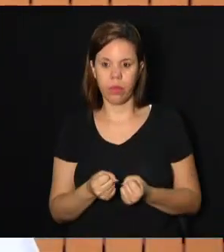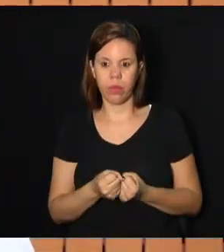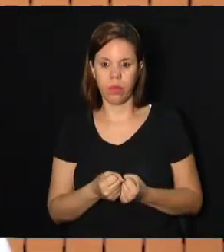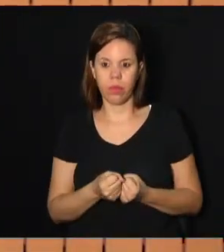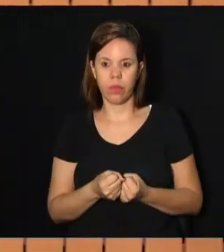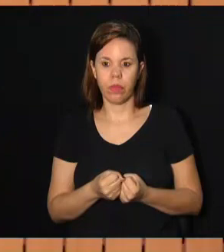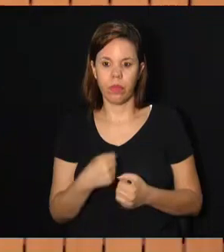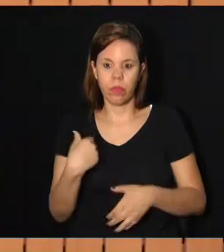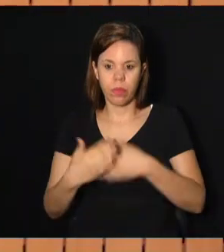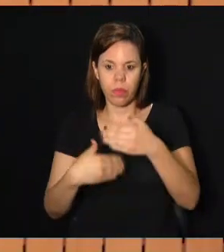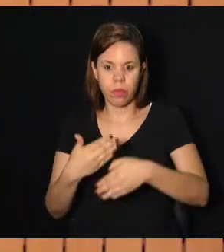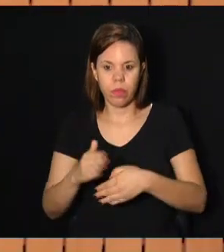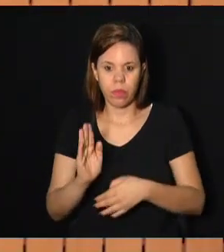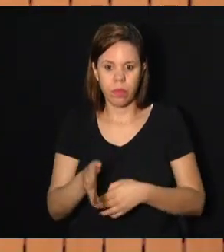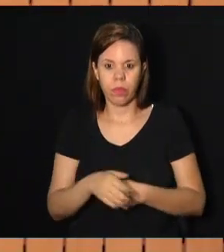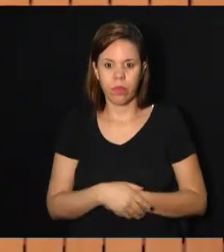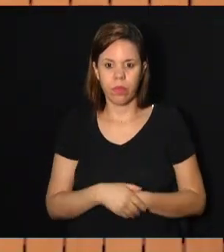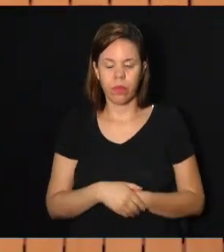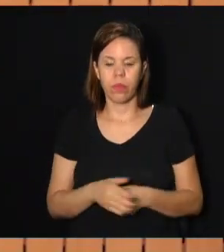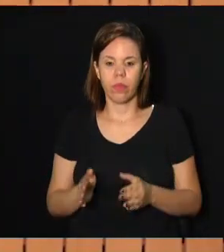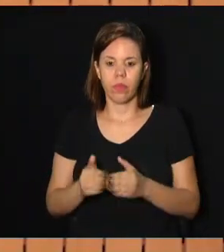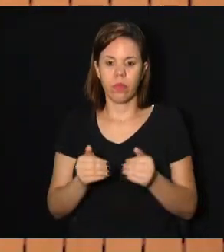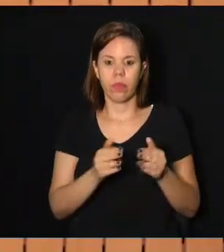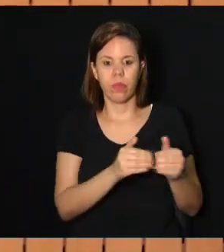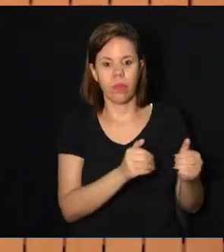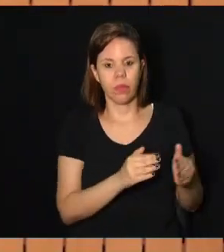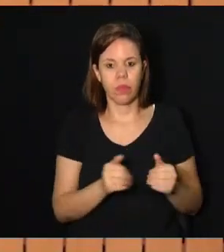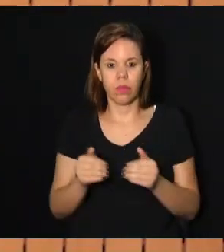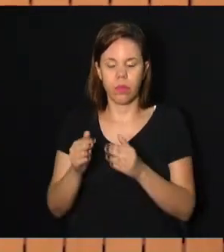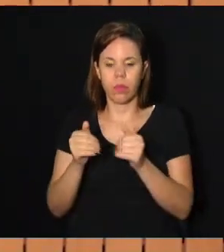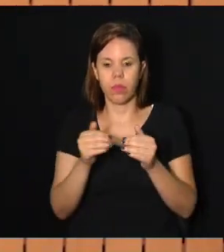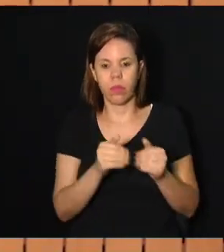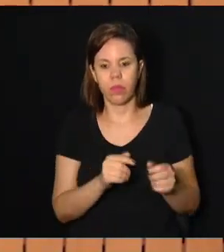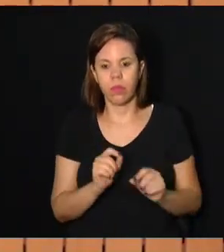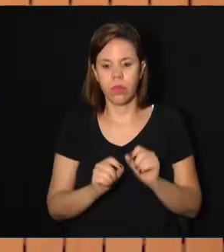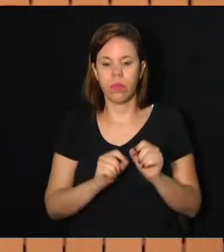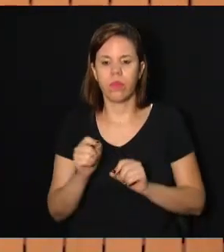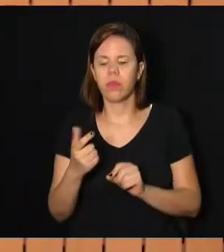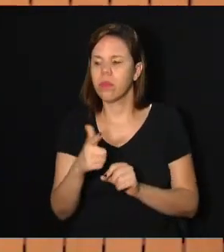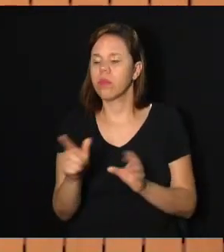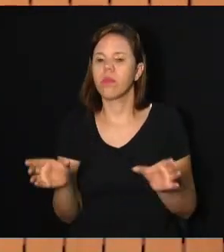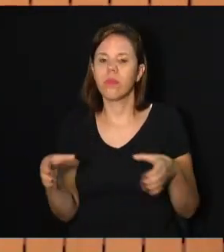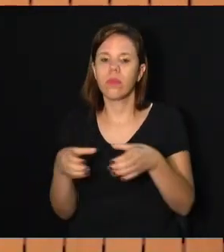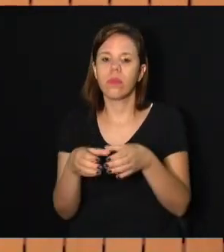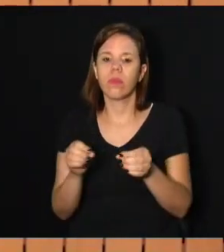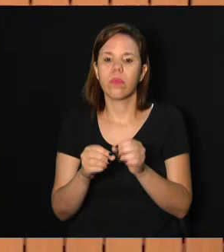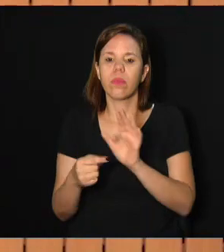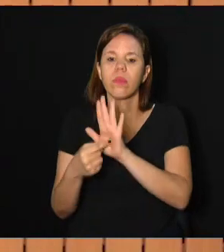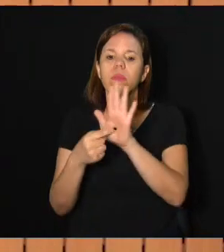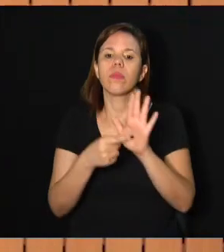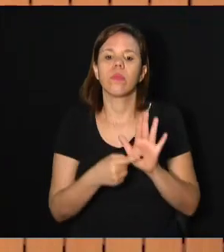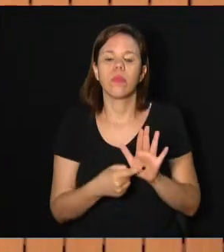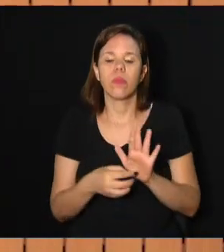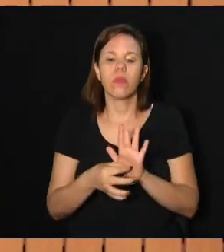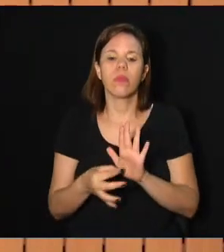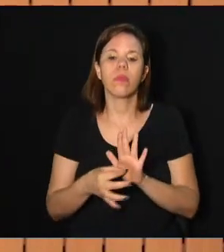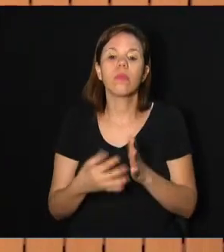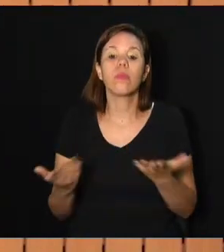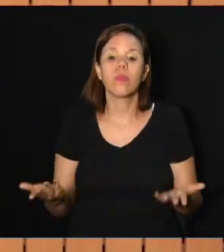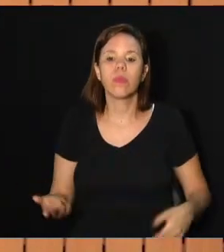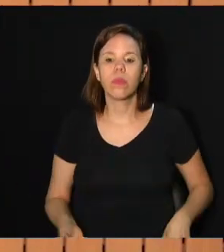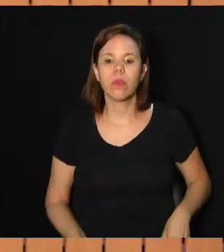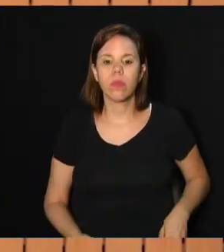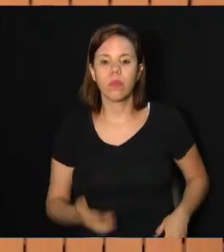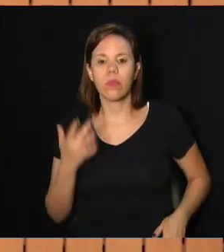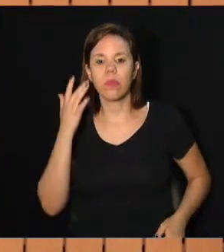que na sequência, já pedir, então, não existe parecer da comissão ainda, né? Tem, já tem parecer. Da comissão? Então, eu